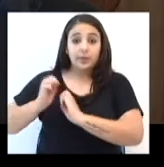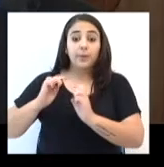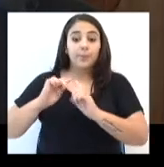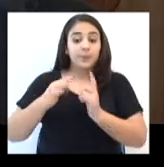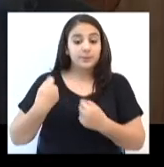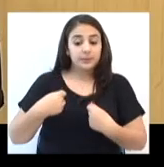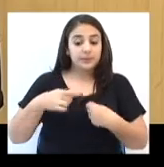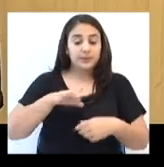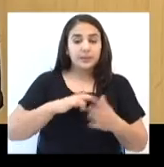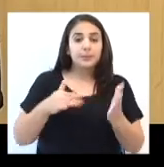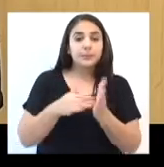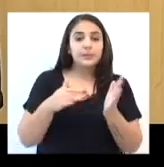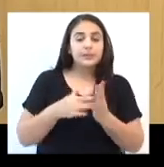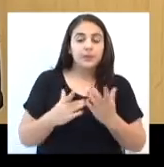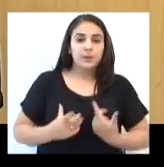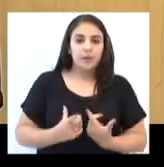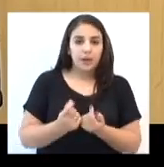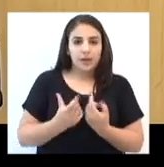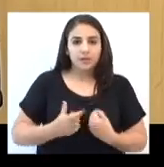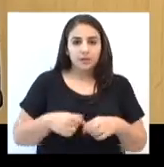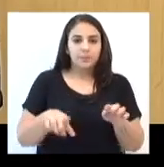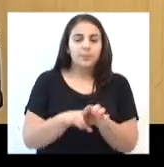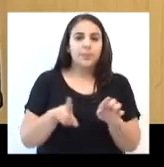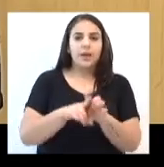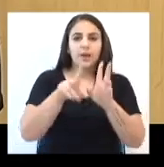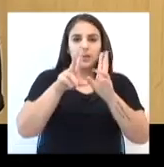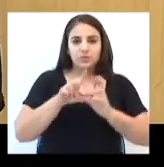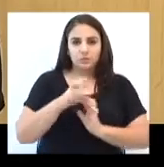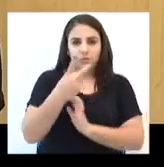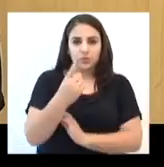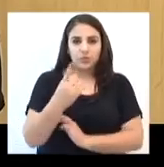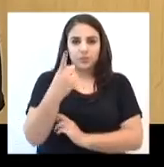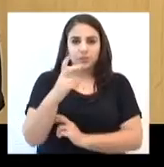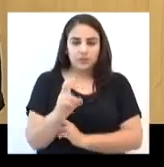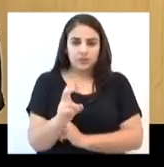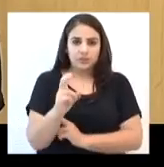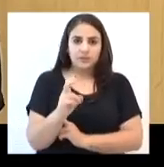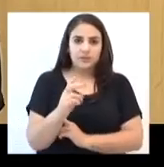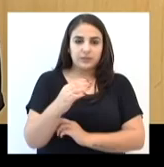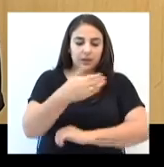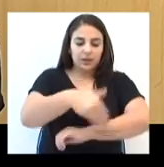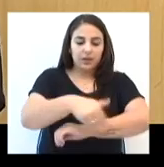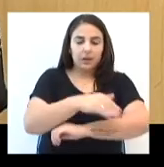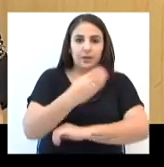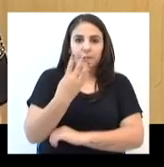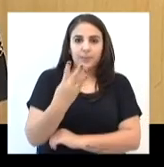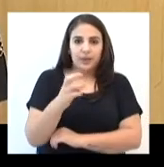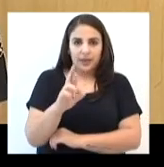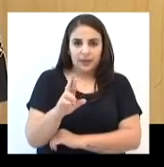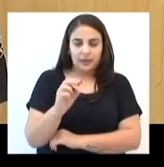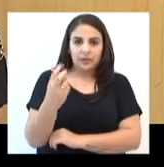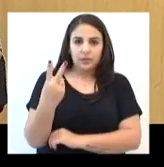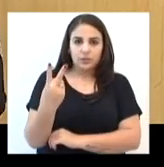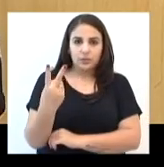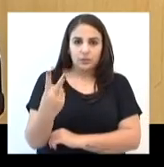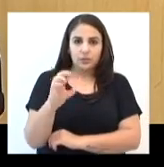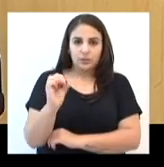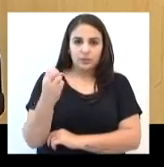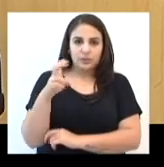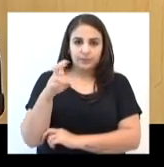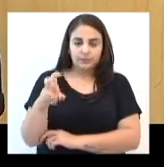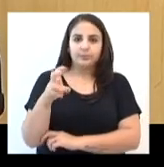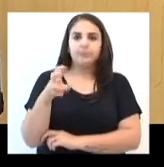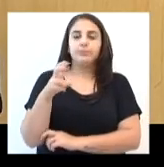limitação nos gastos. E outro destaque de 2015 foi a BR-285. Em Cruz Alta,